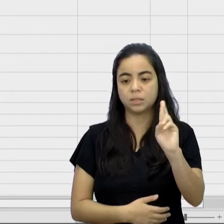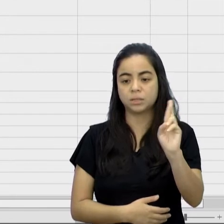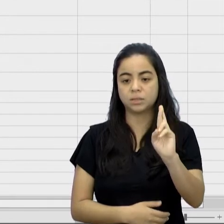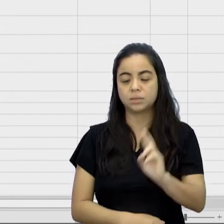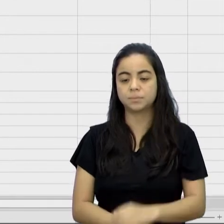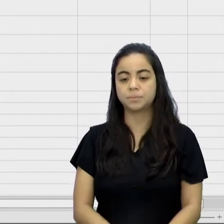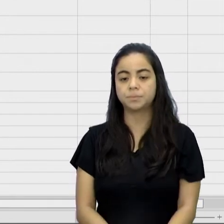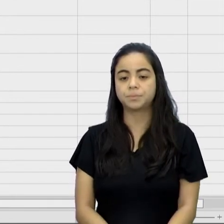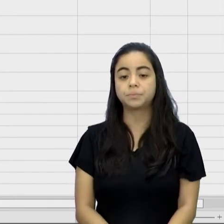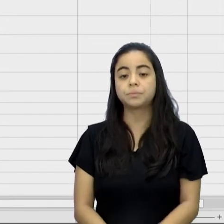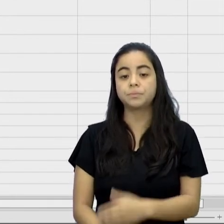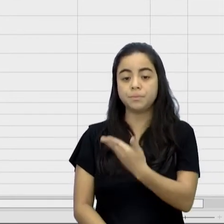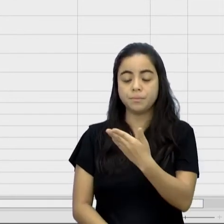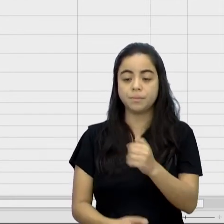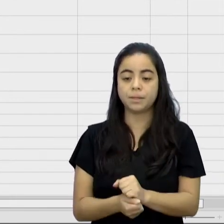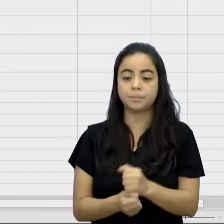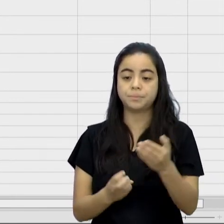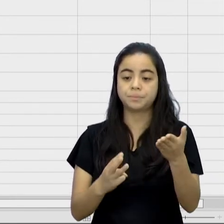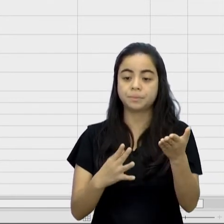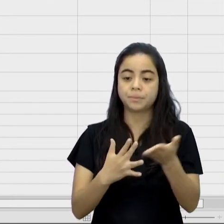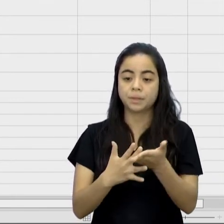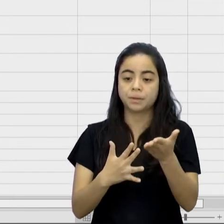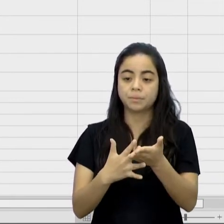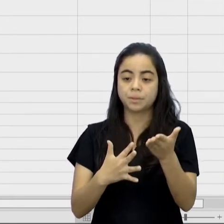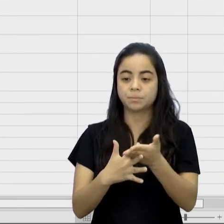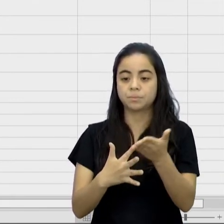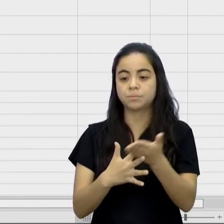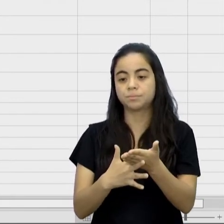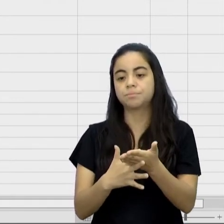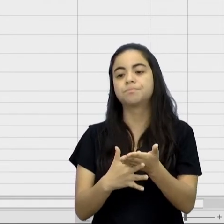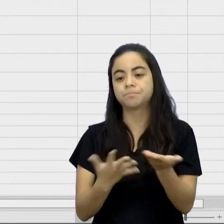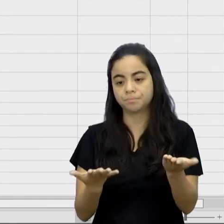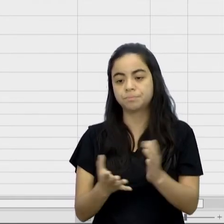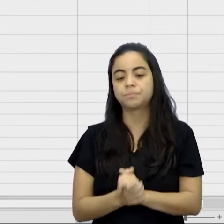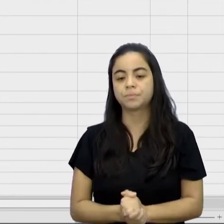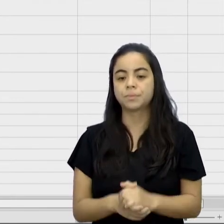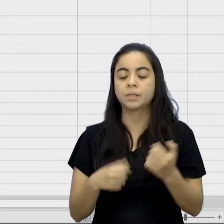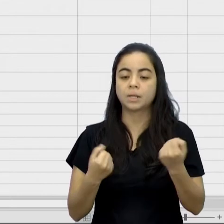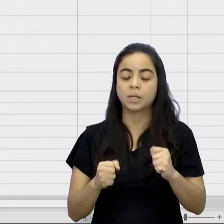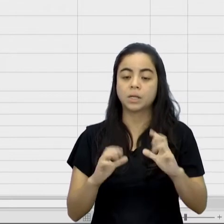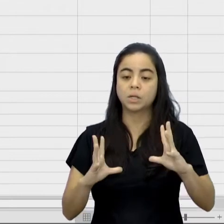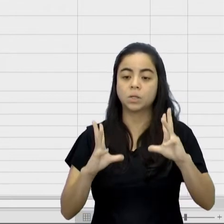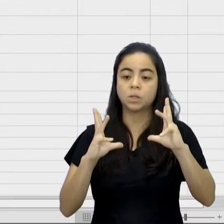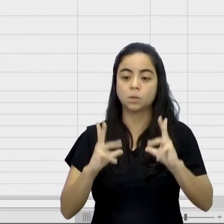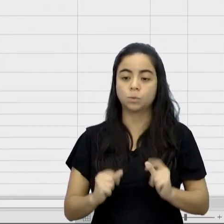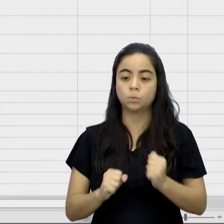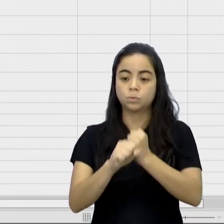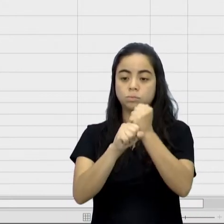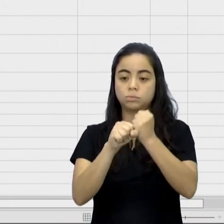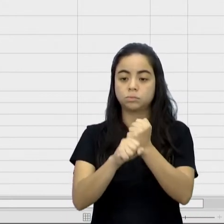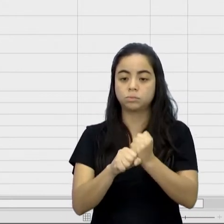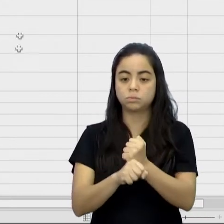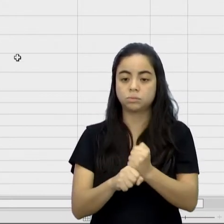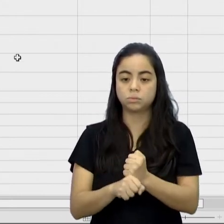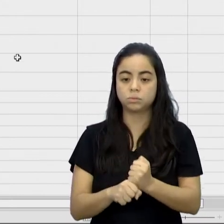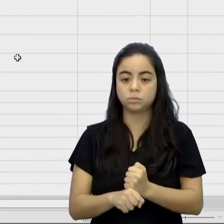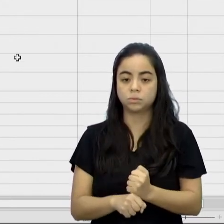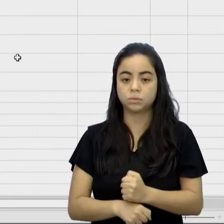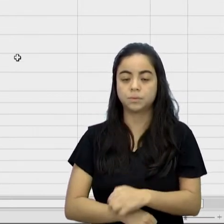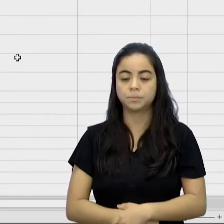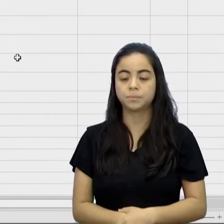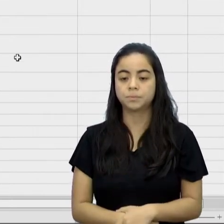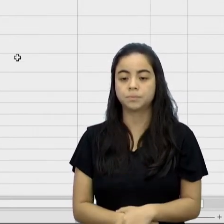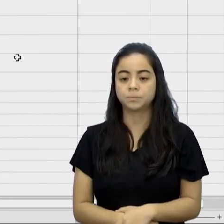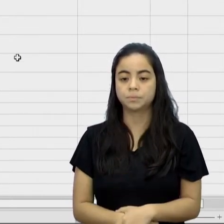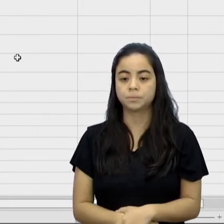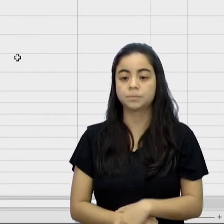mais. Perfeito. E a parcela de 900 Não reais? tem como mexer. Aham. Então, o total, vamos lá de novo na autossoma.